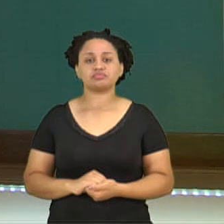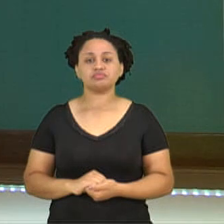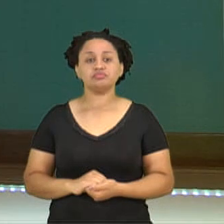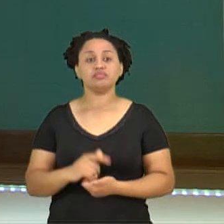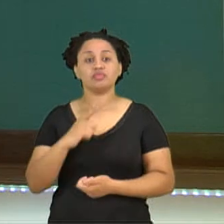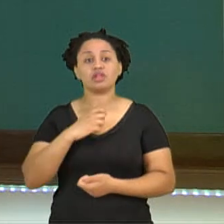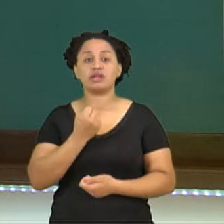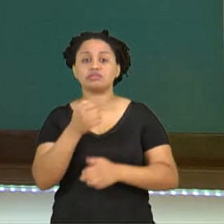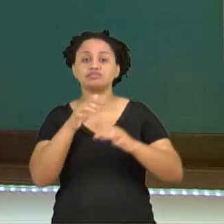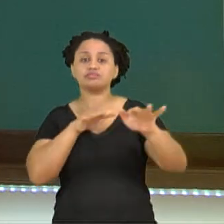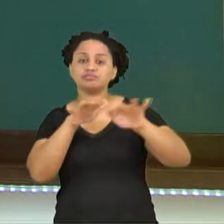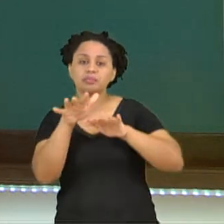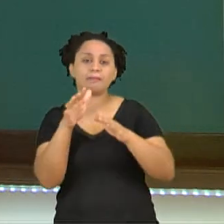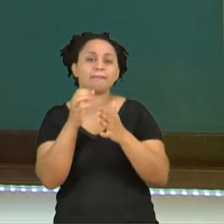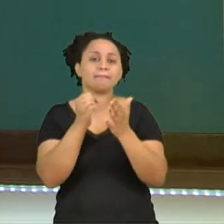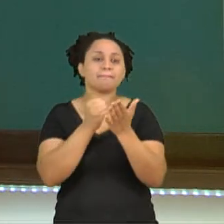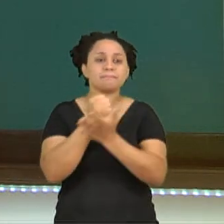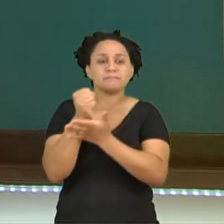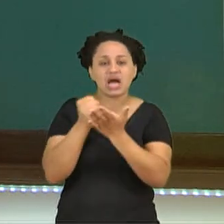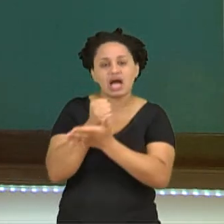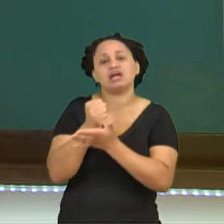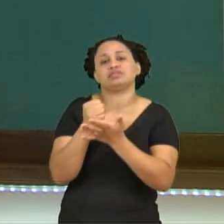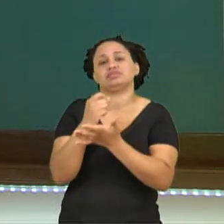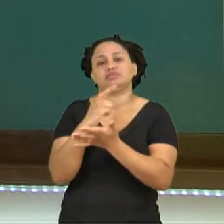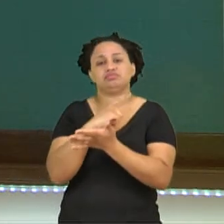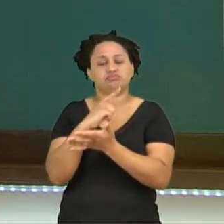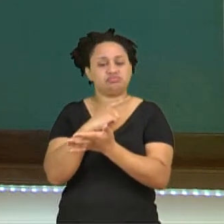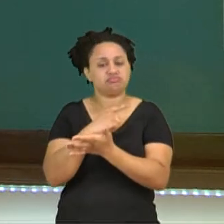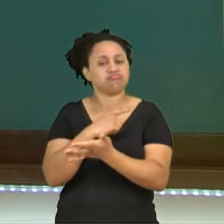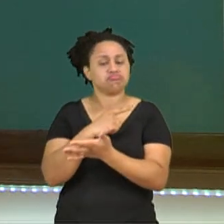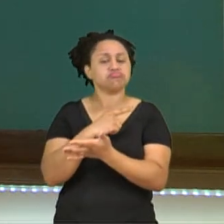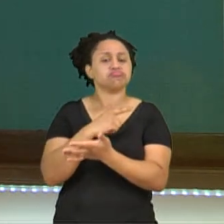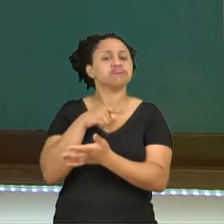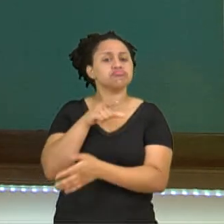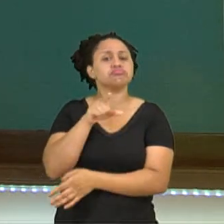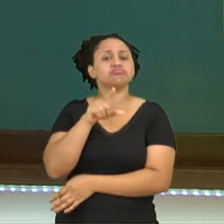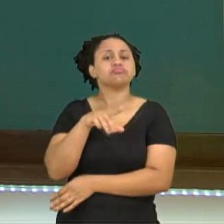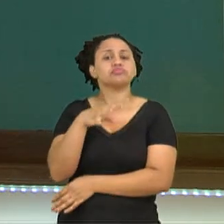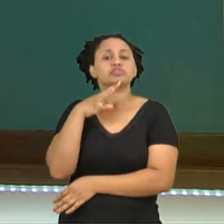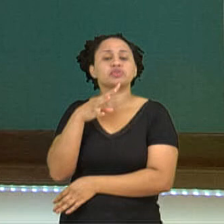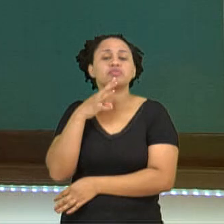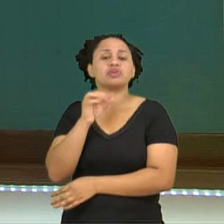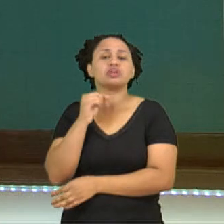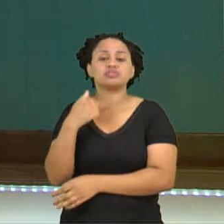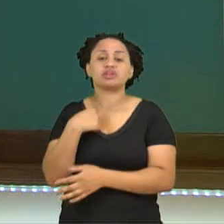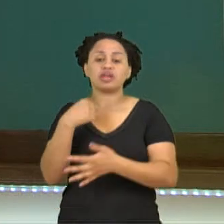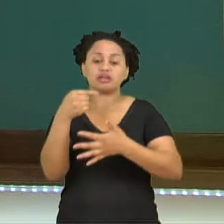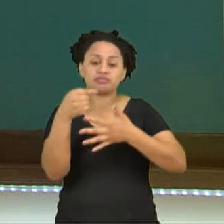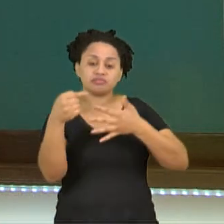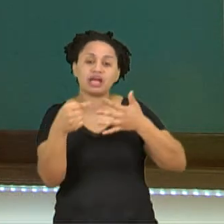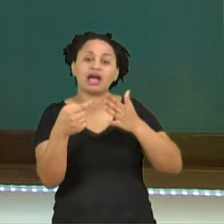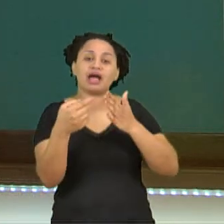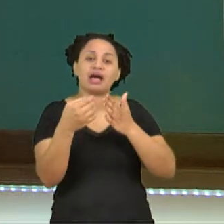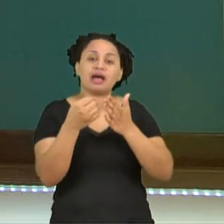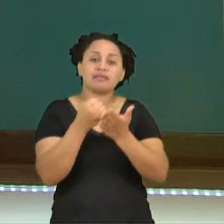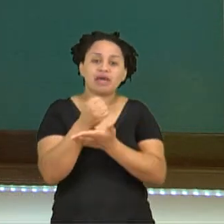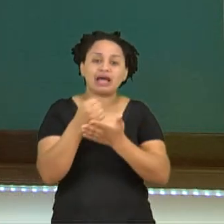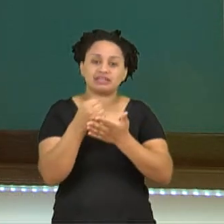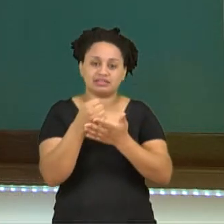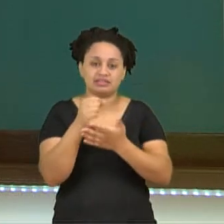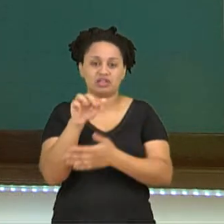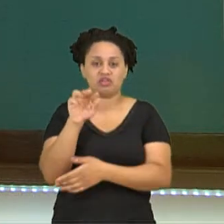Os movimentos básicos, vocês já devem ter ouvido falar em fundamentos do esporte,